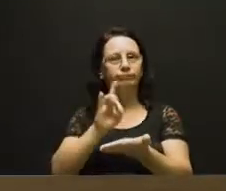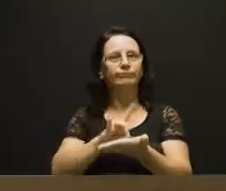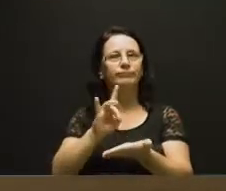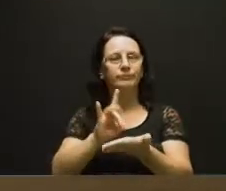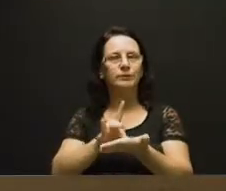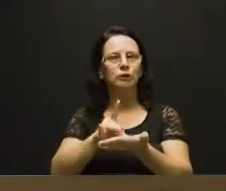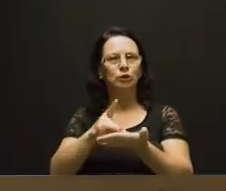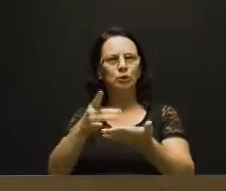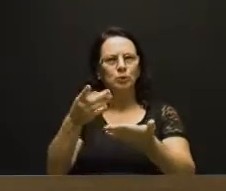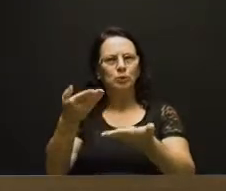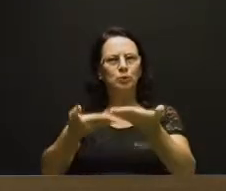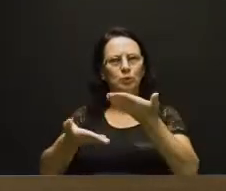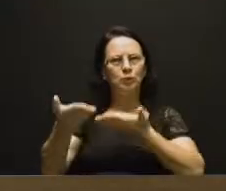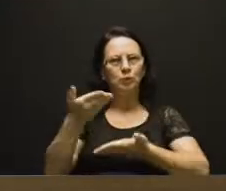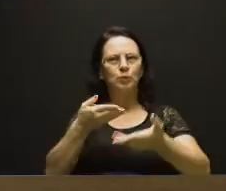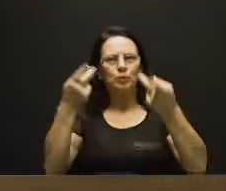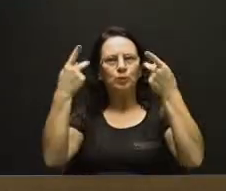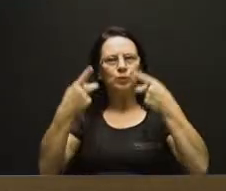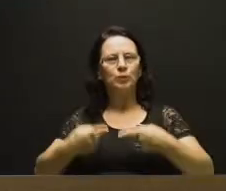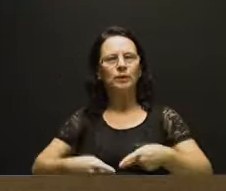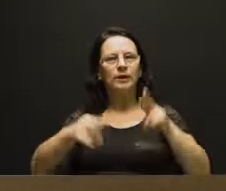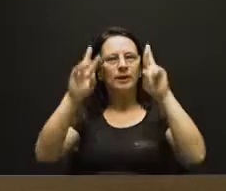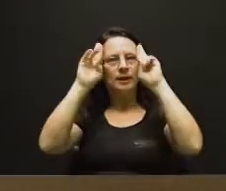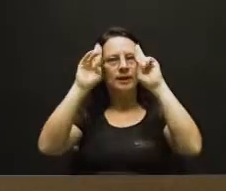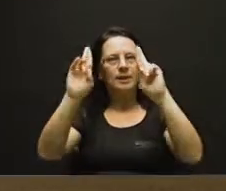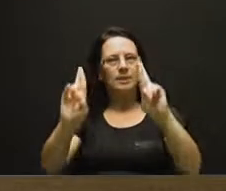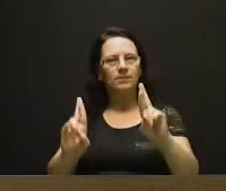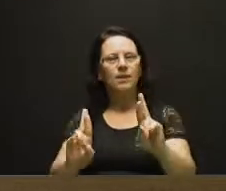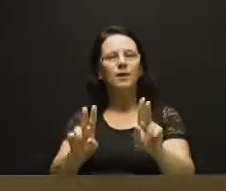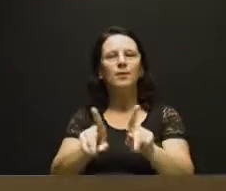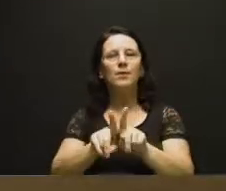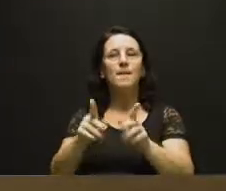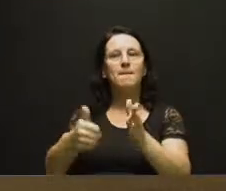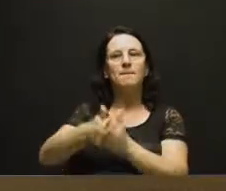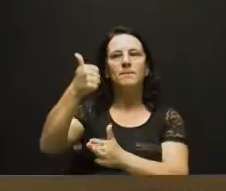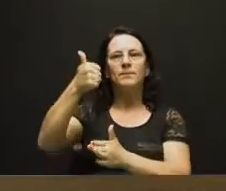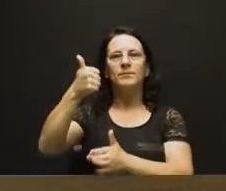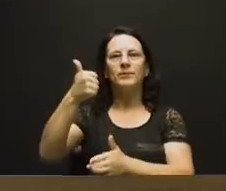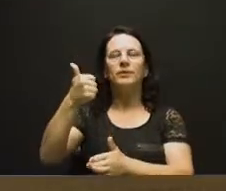mais humanidade muito mais respeito e principalmente prioridade